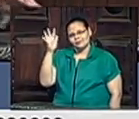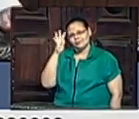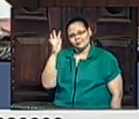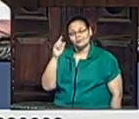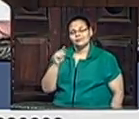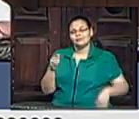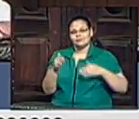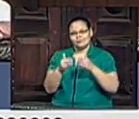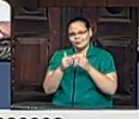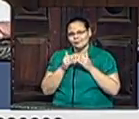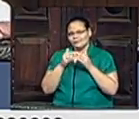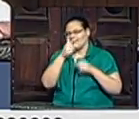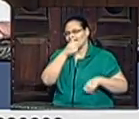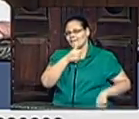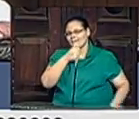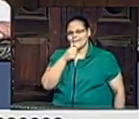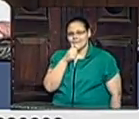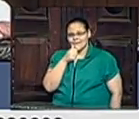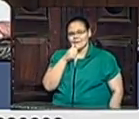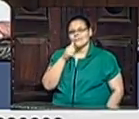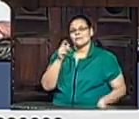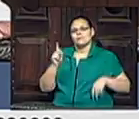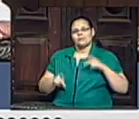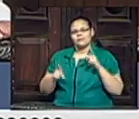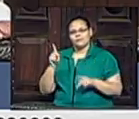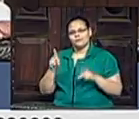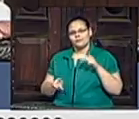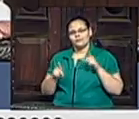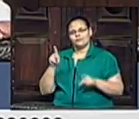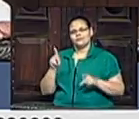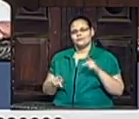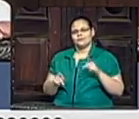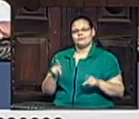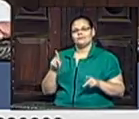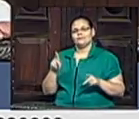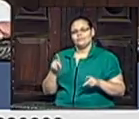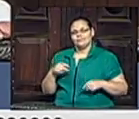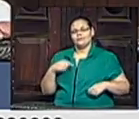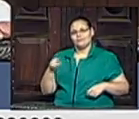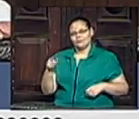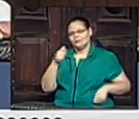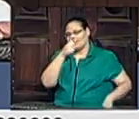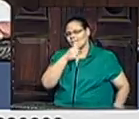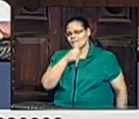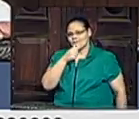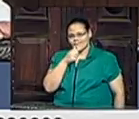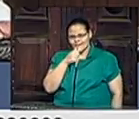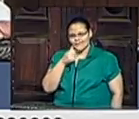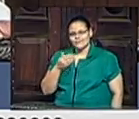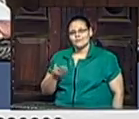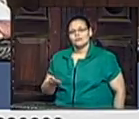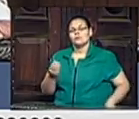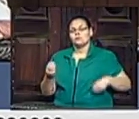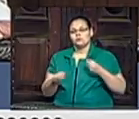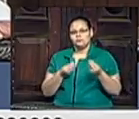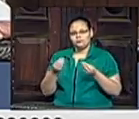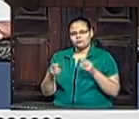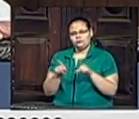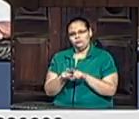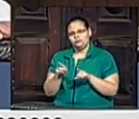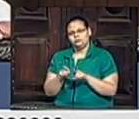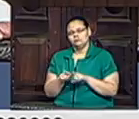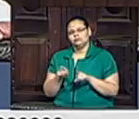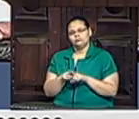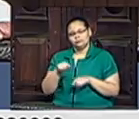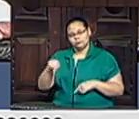em pedir sacrifício da população mais sacrificada, como também só